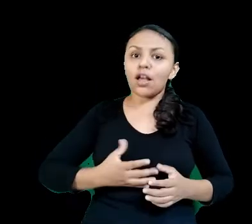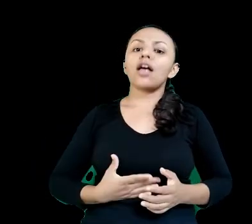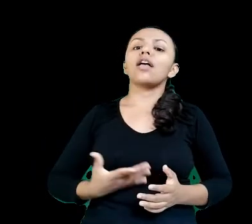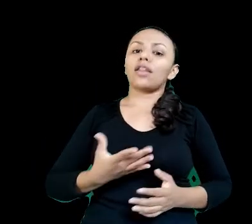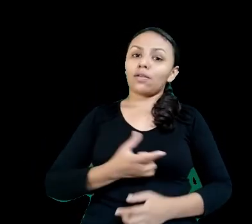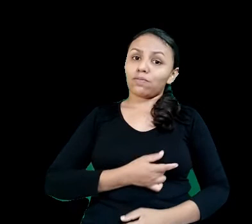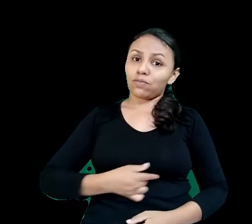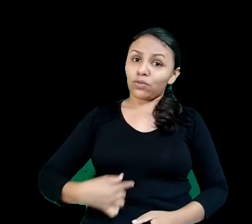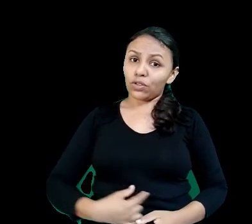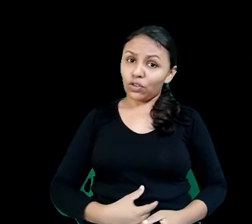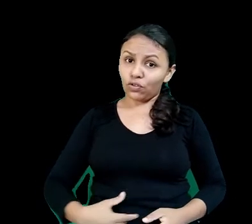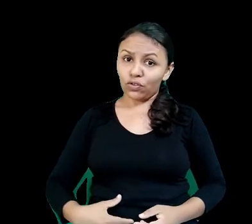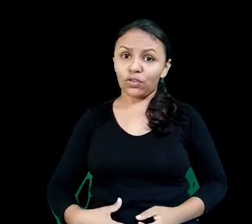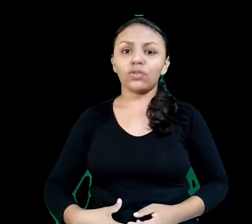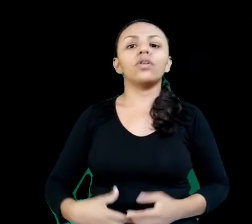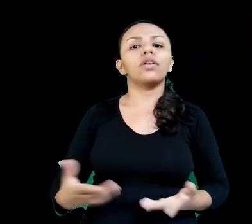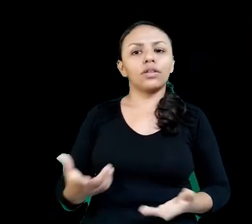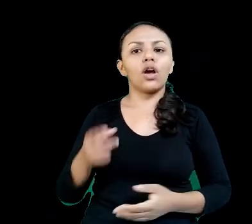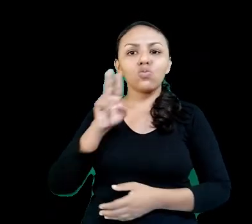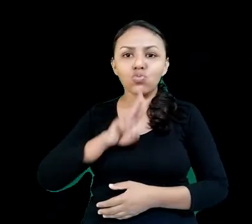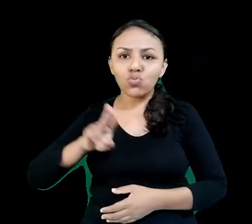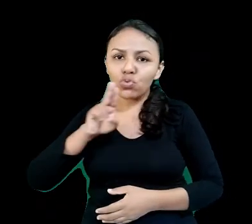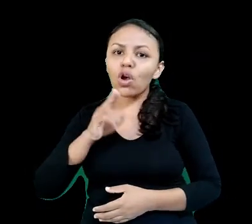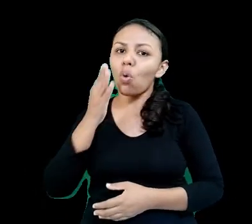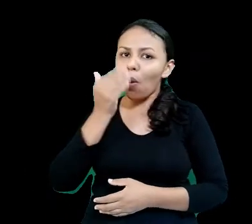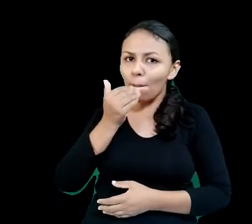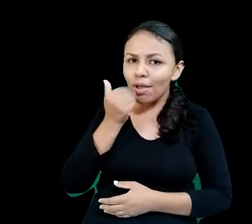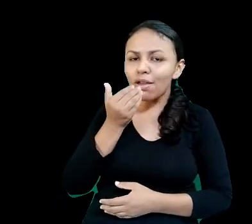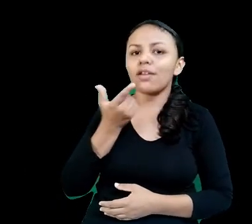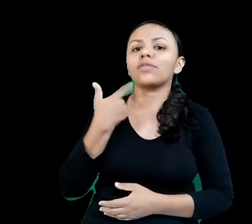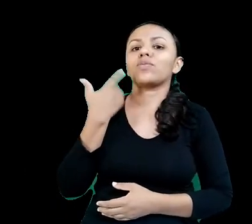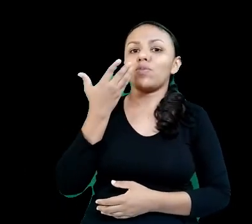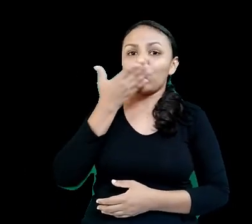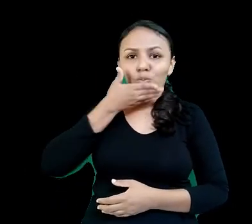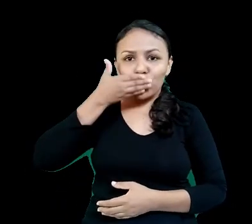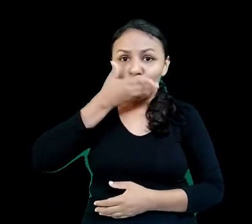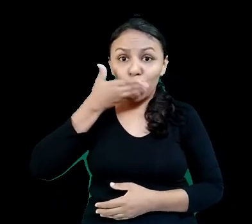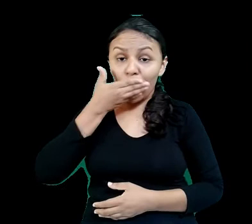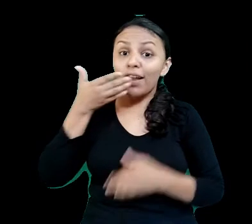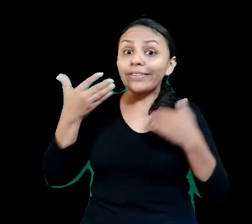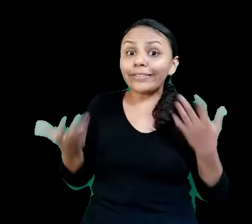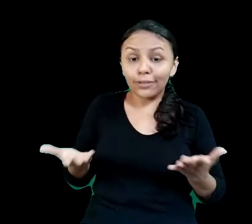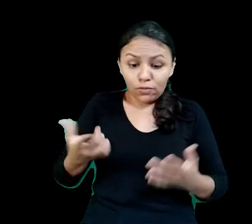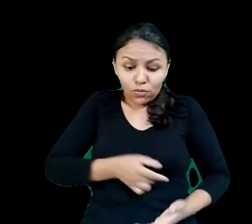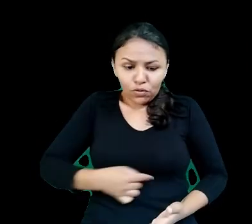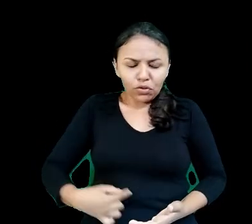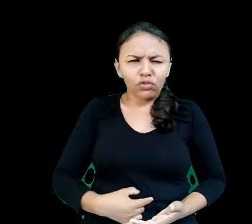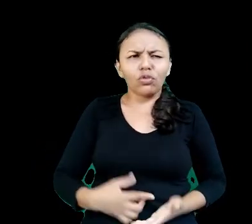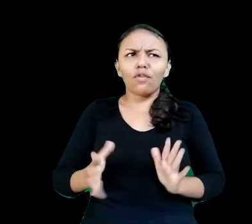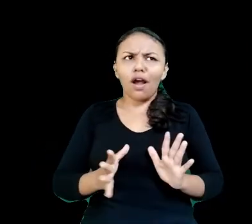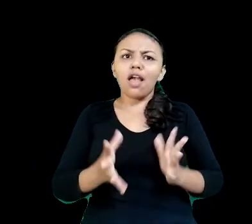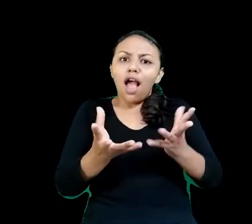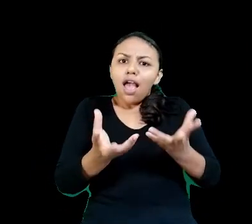intestino que está sendo consumido açúcar e que o intestino vai se preparar para a